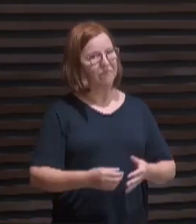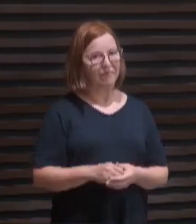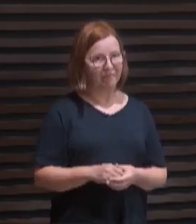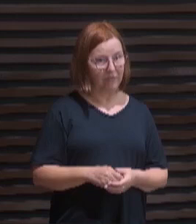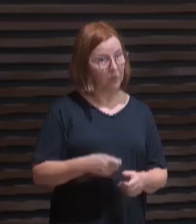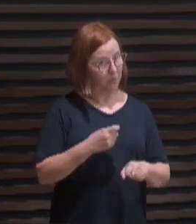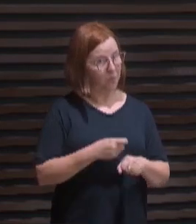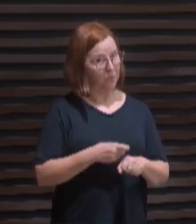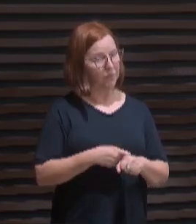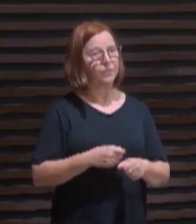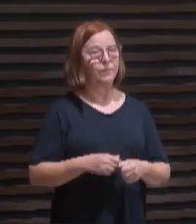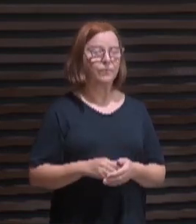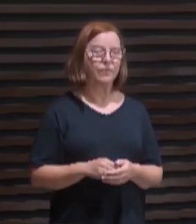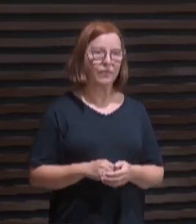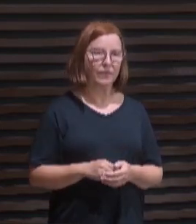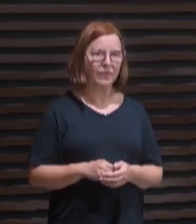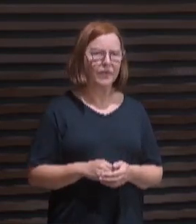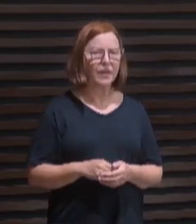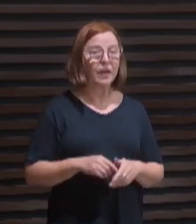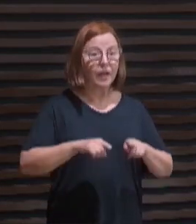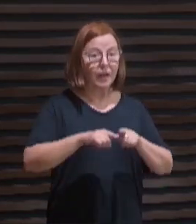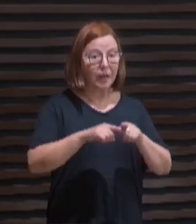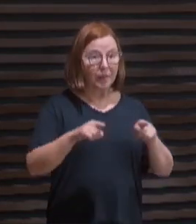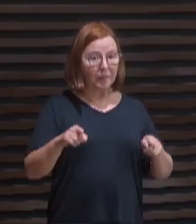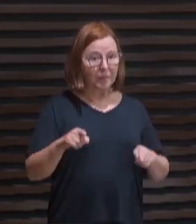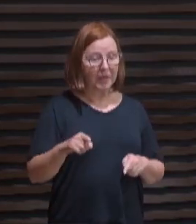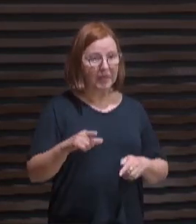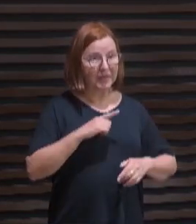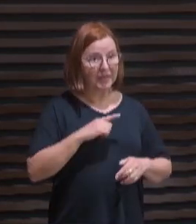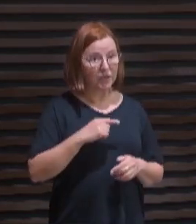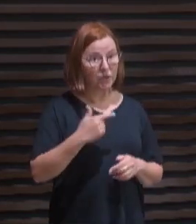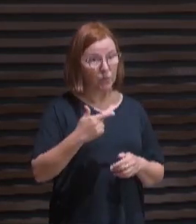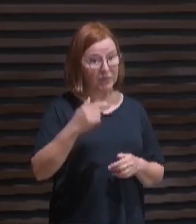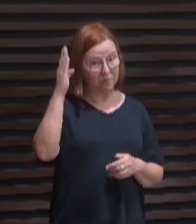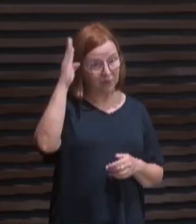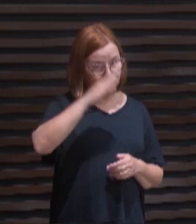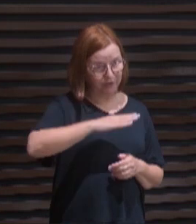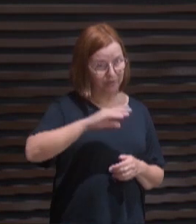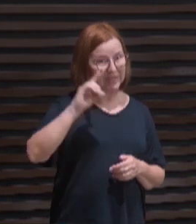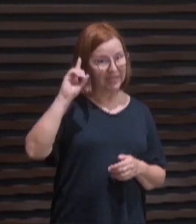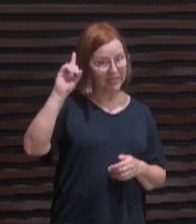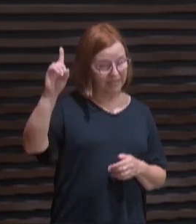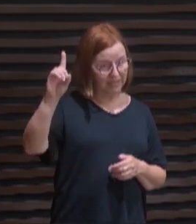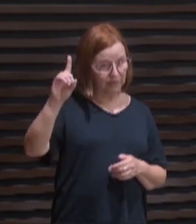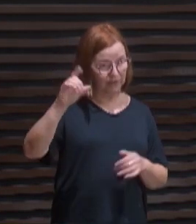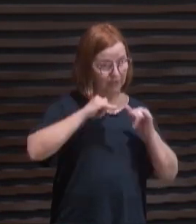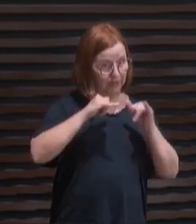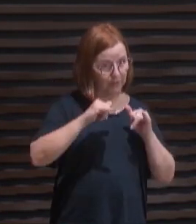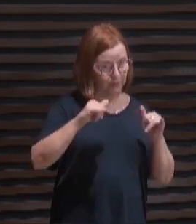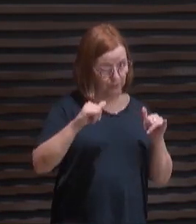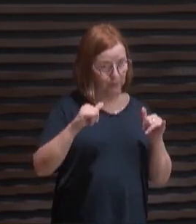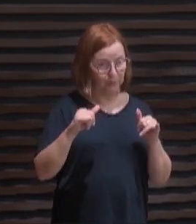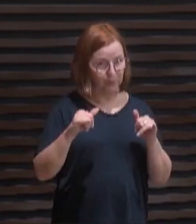esse texto. Mas você sabe que existem 2 maldições que Deus deu lá no Jardim do Éden. Uma